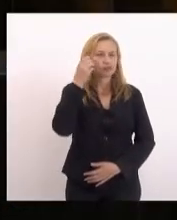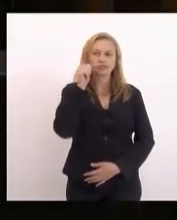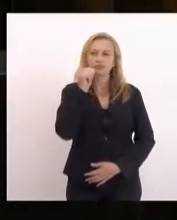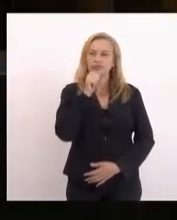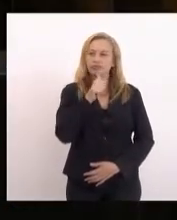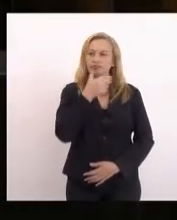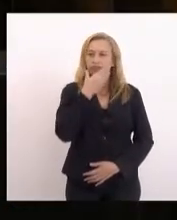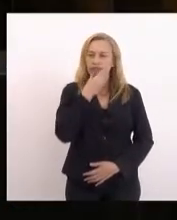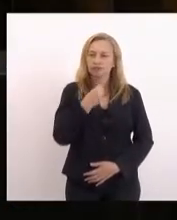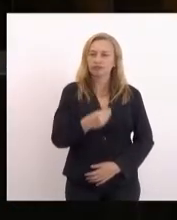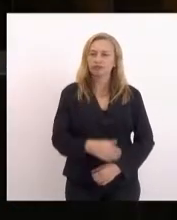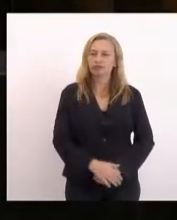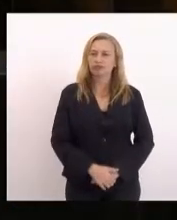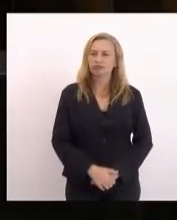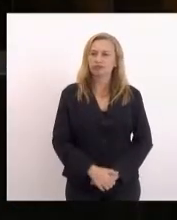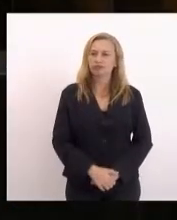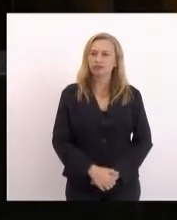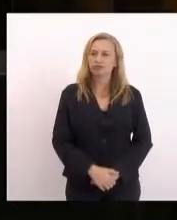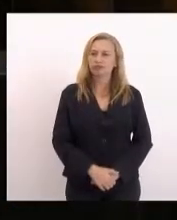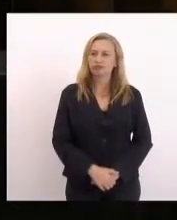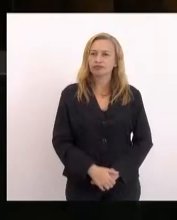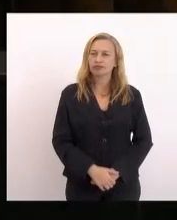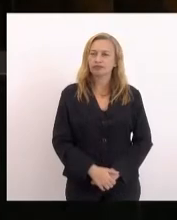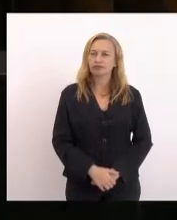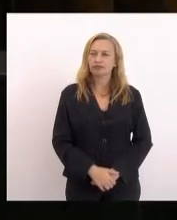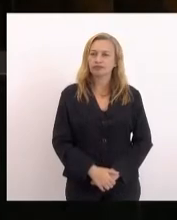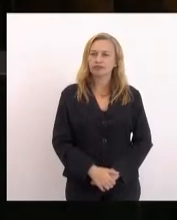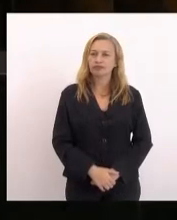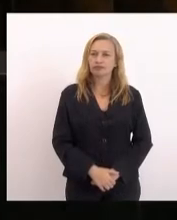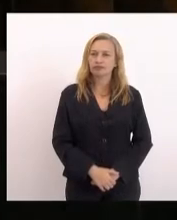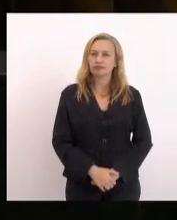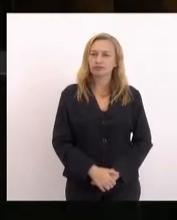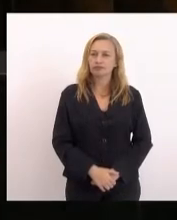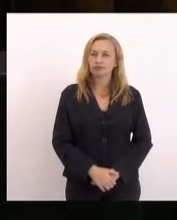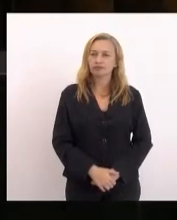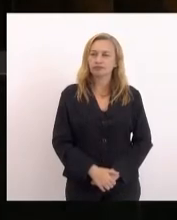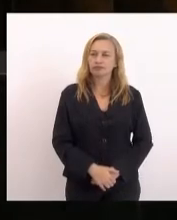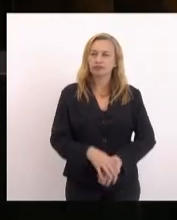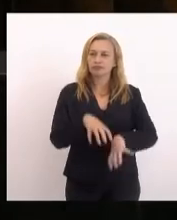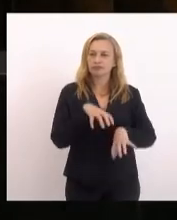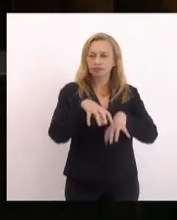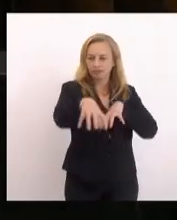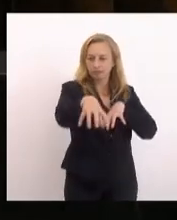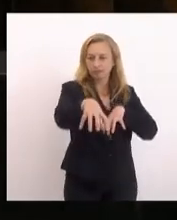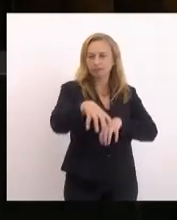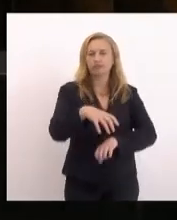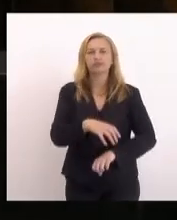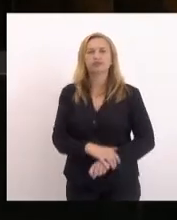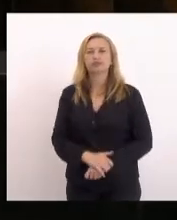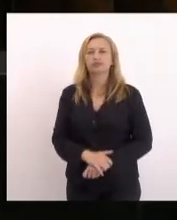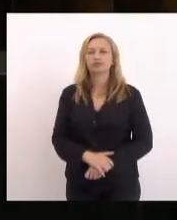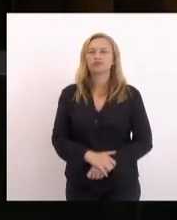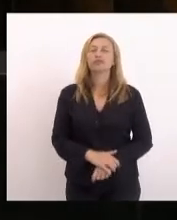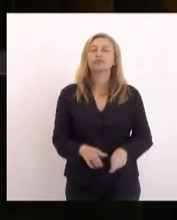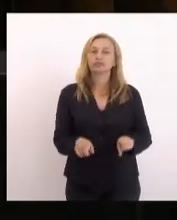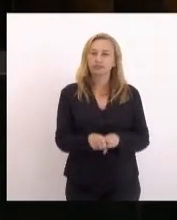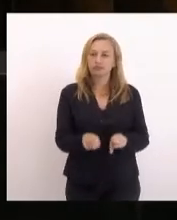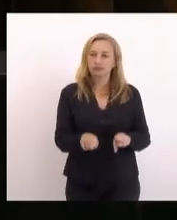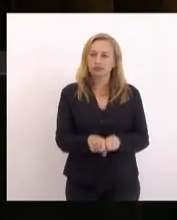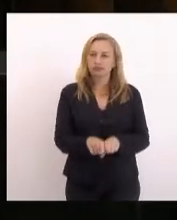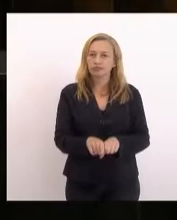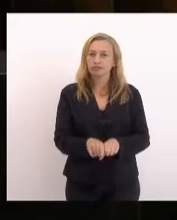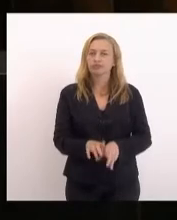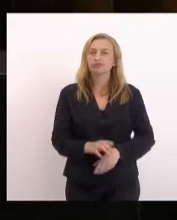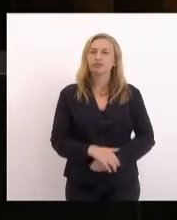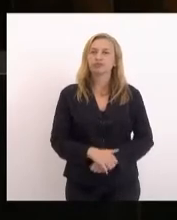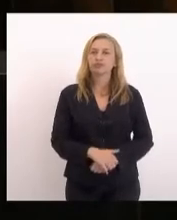parlamentares que nos assistem de forma remota, como está